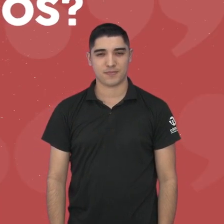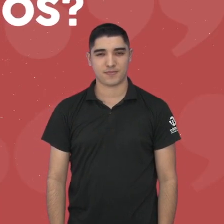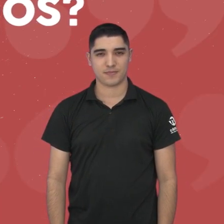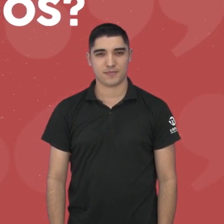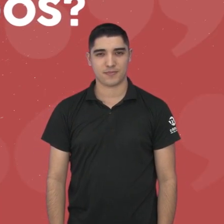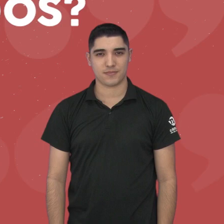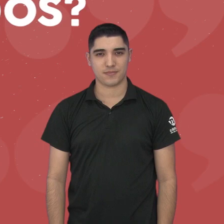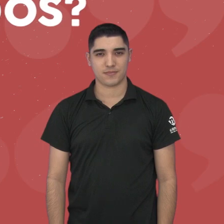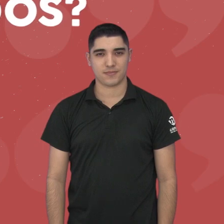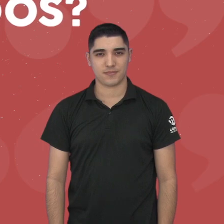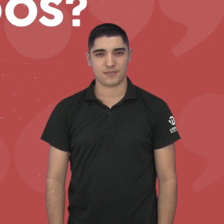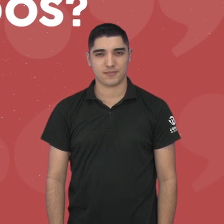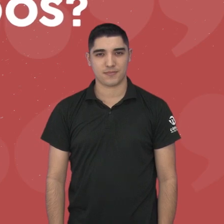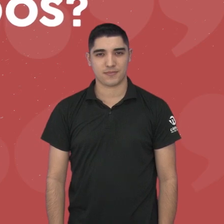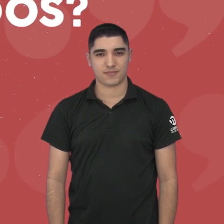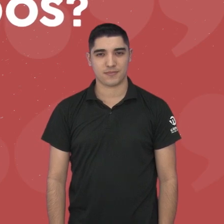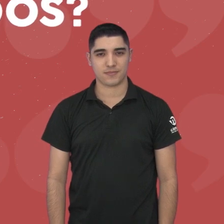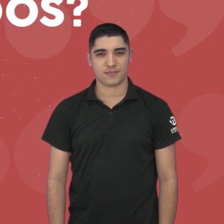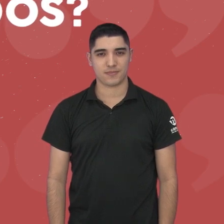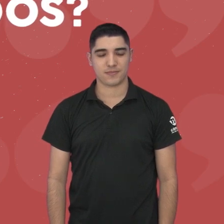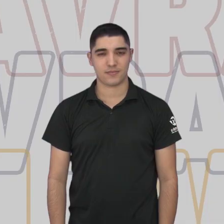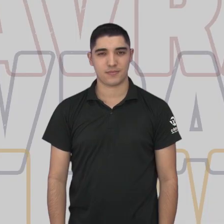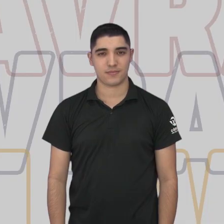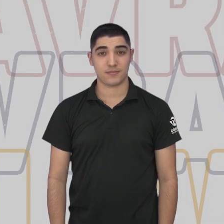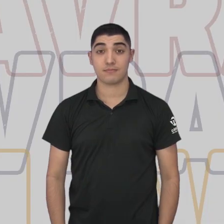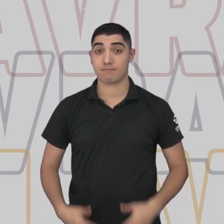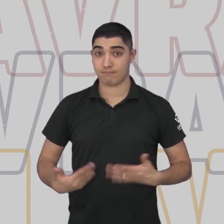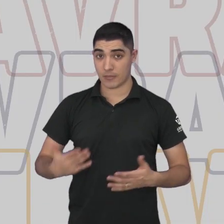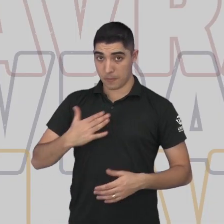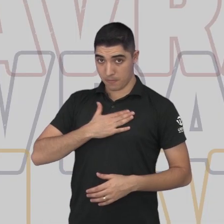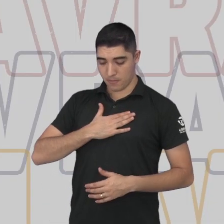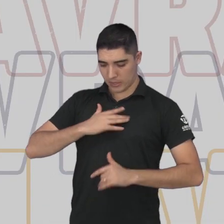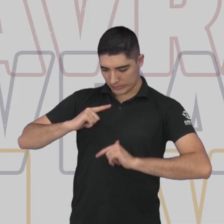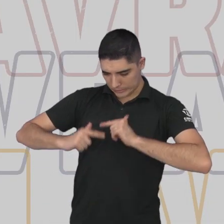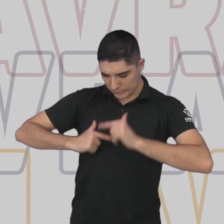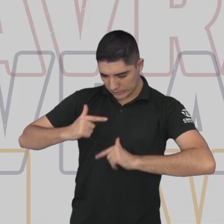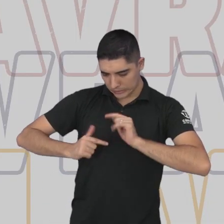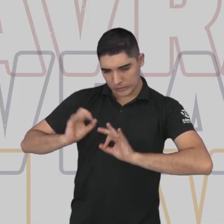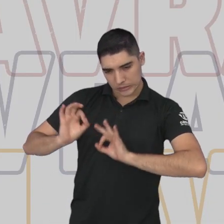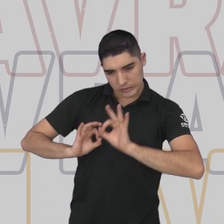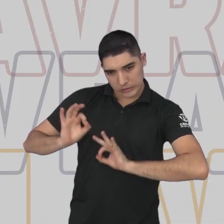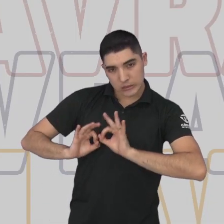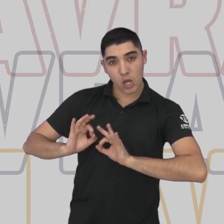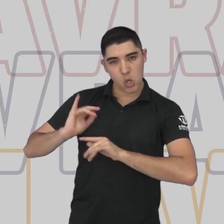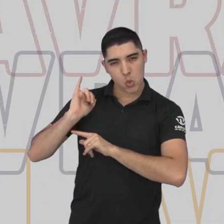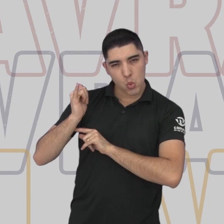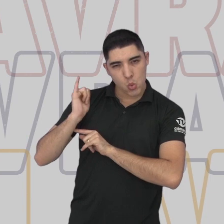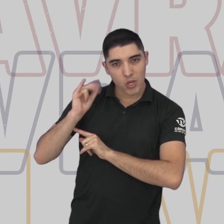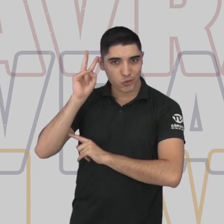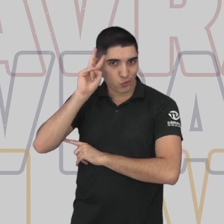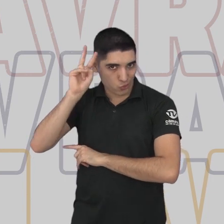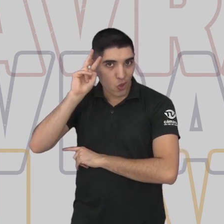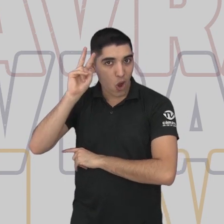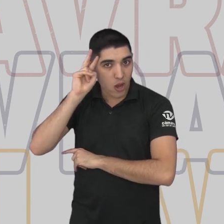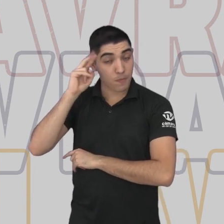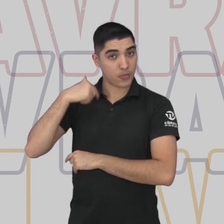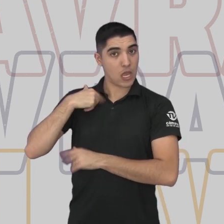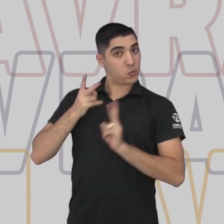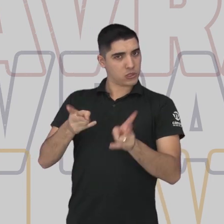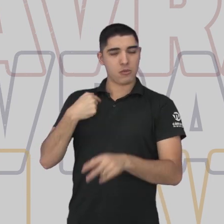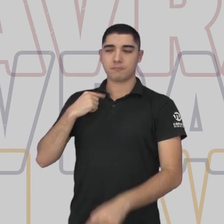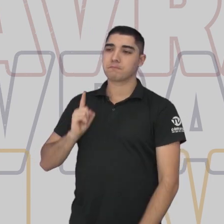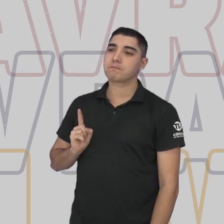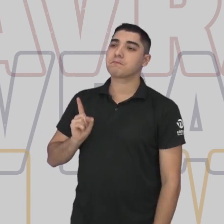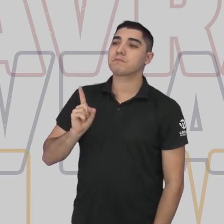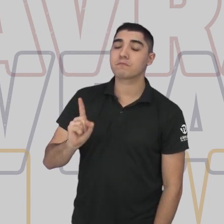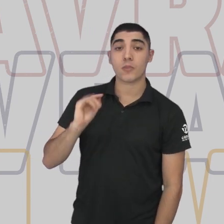os elementos utilizados? Diante do meu trabalho, né, diante dessa contação de história, quando eu vou contar a